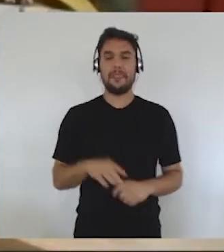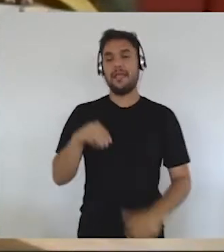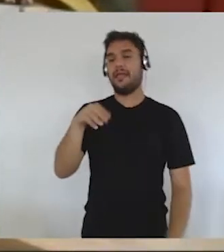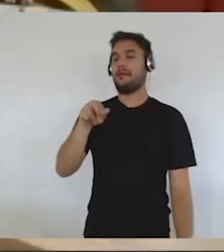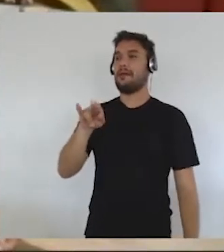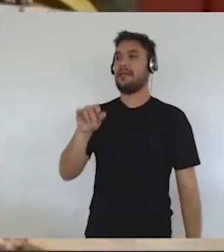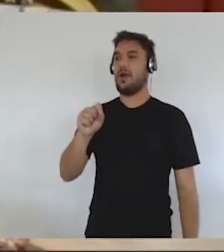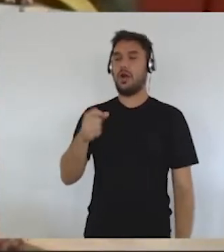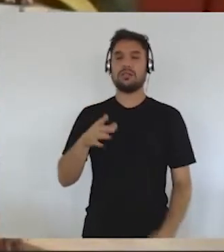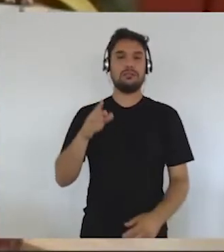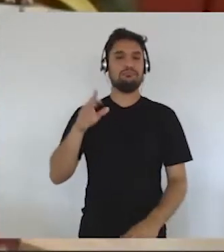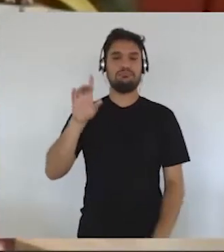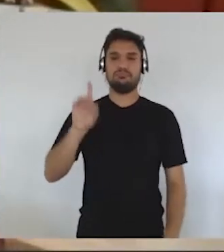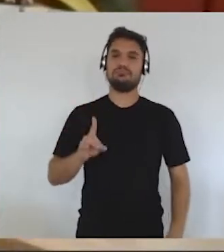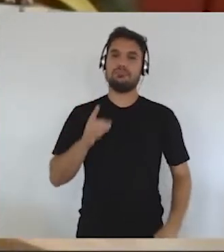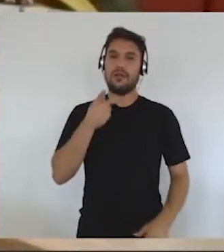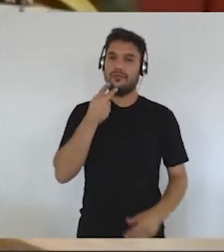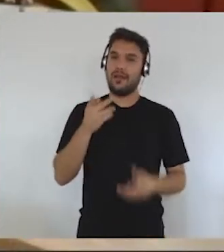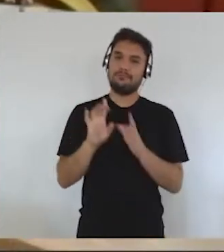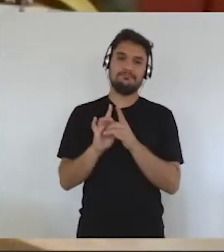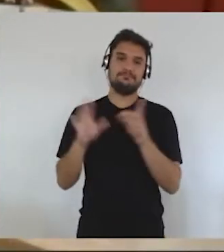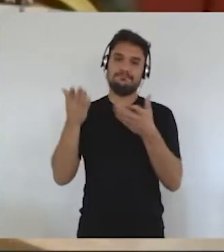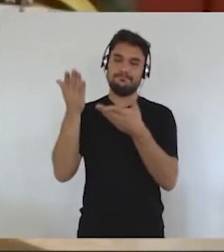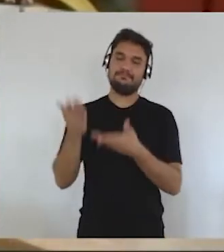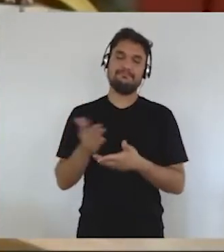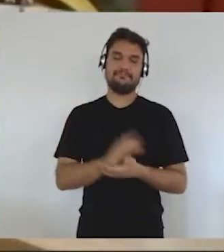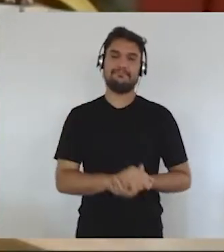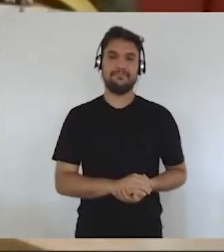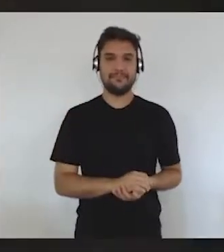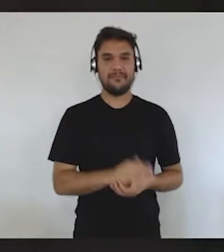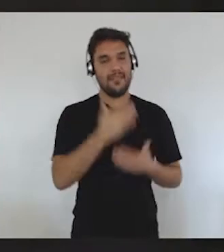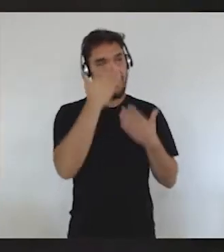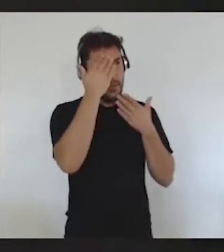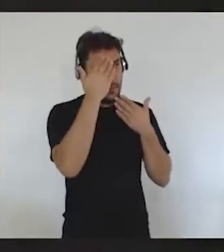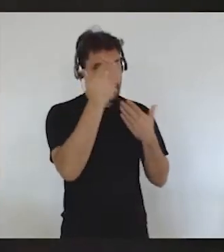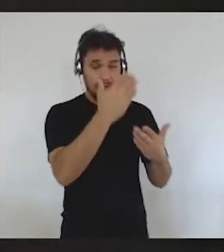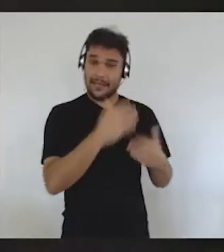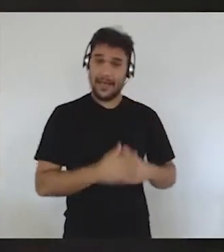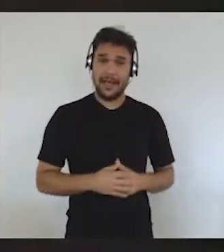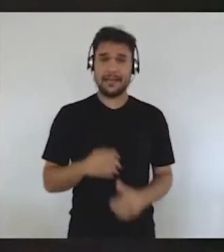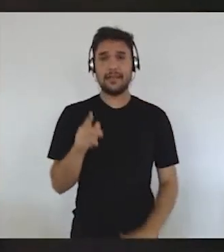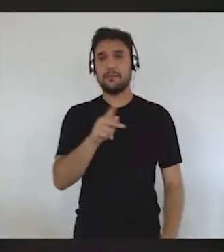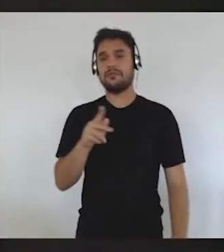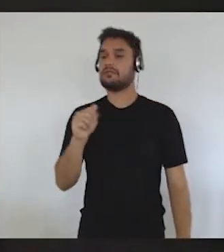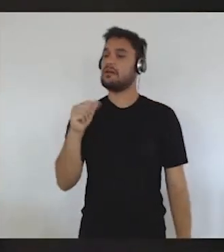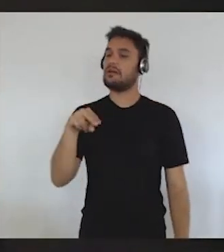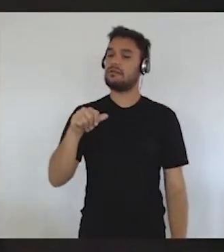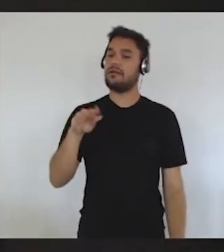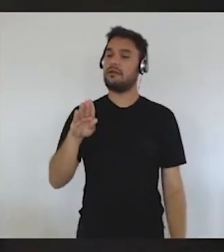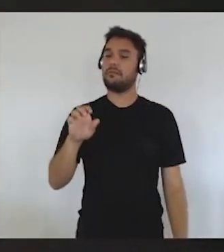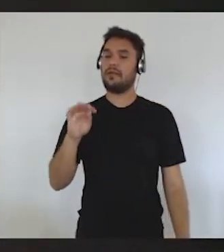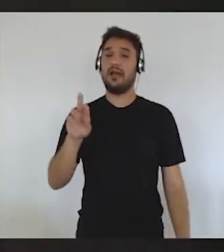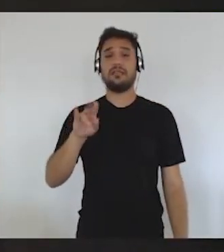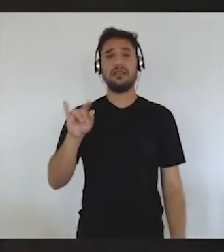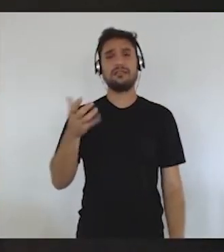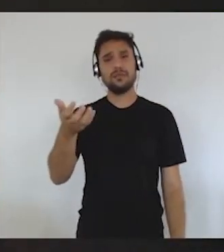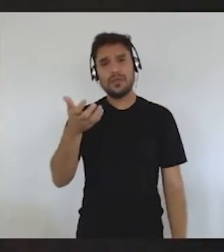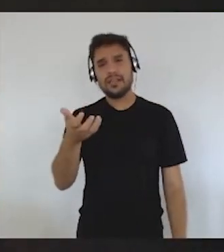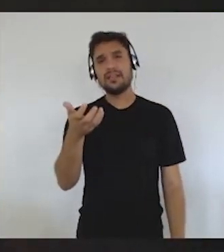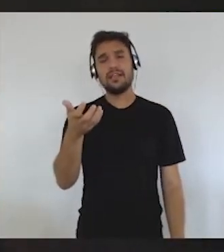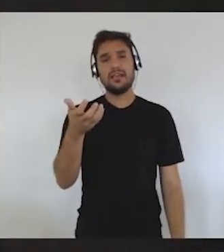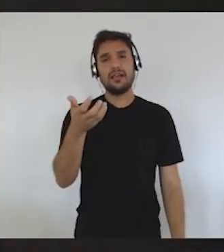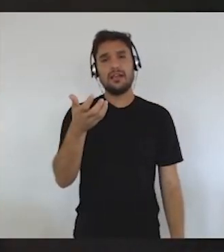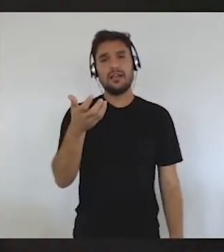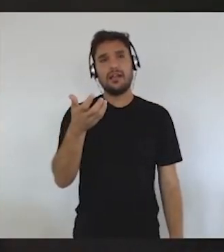Rosa, a palavra é sua. Bom, obrigada, professora Ana Beatriz. Eu também queria